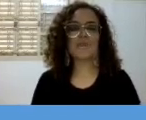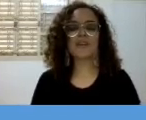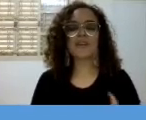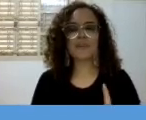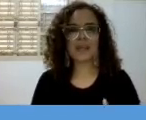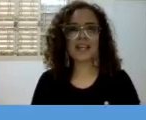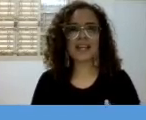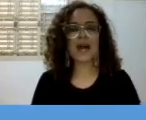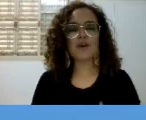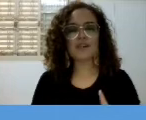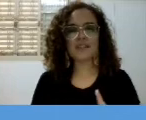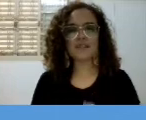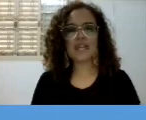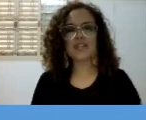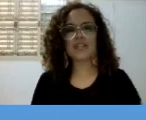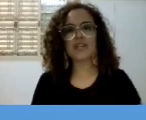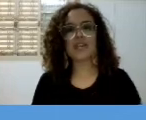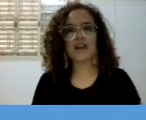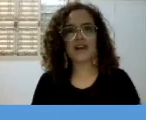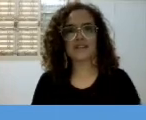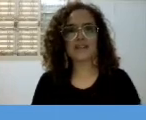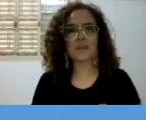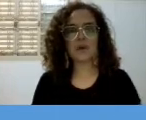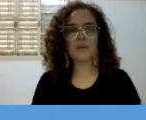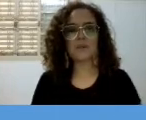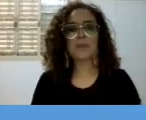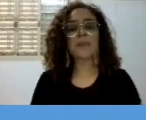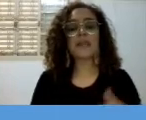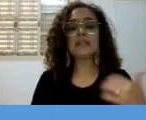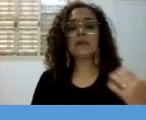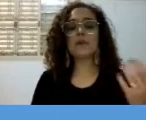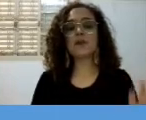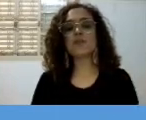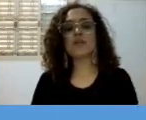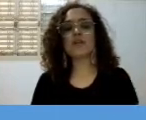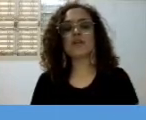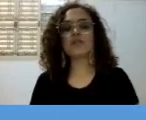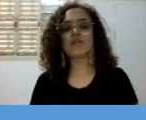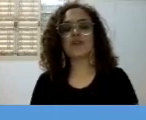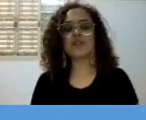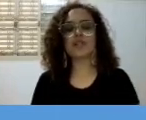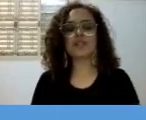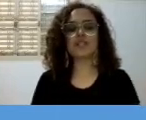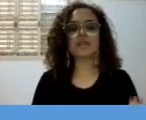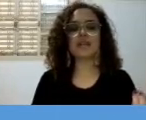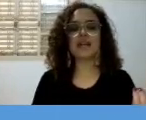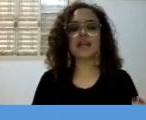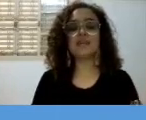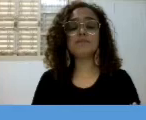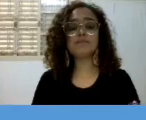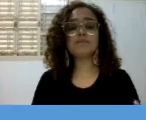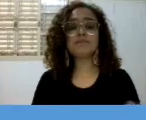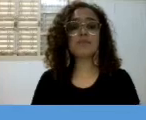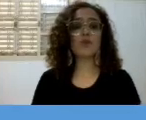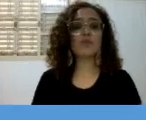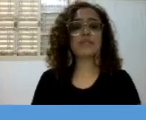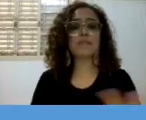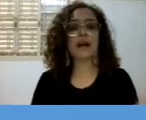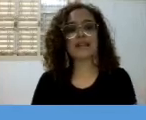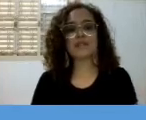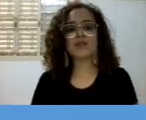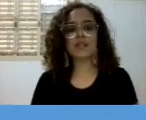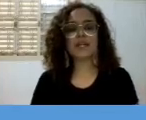cantiga, né? É bem legal, façam o teste aí em casa, tá bom? E depois, o que que nós vamos fazer? Nós temos aí